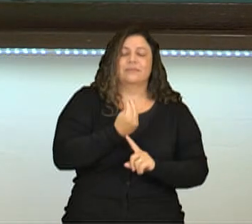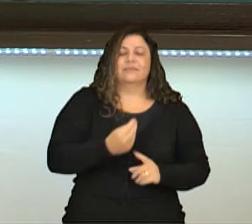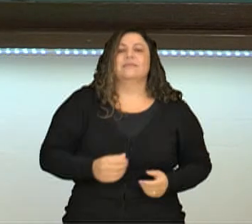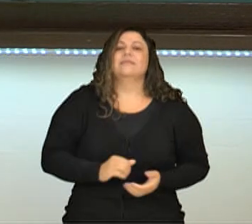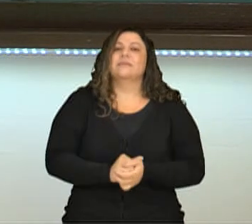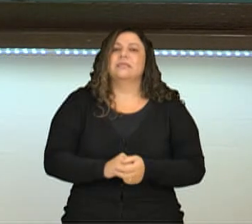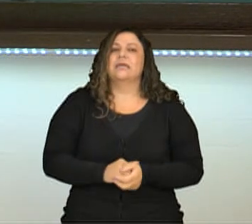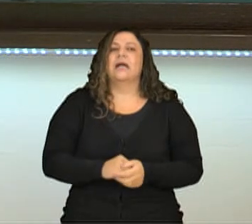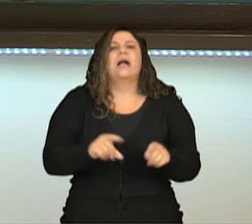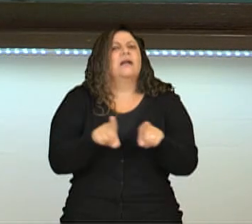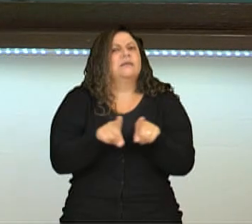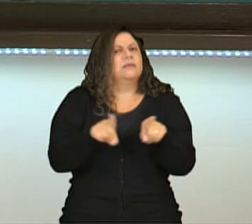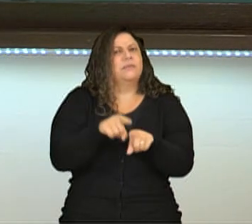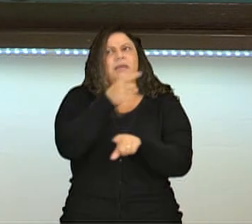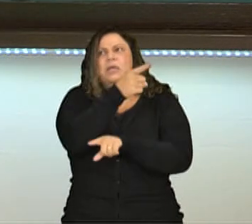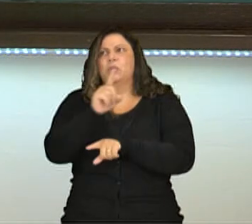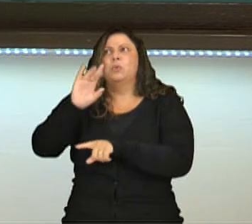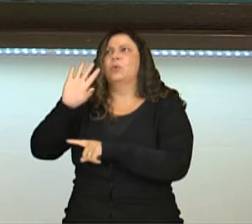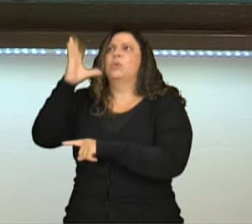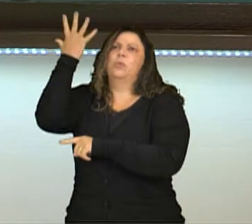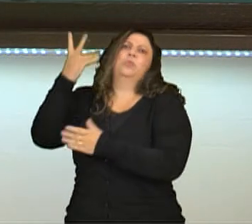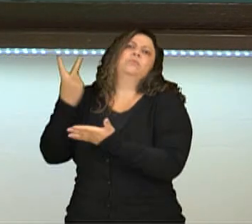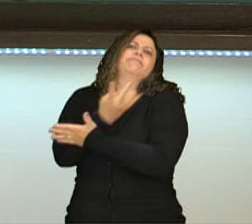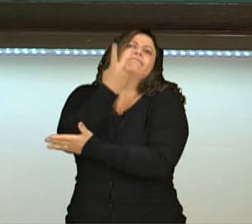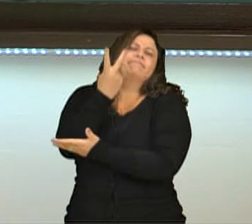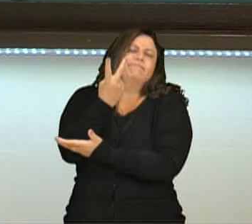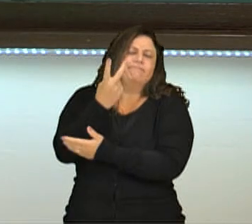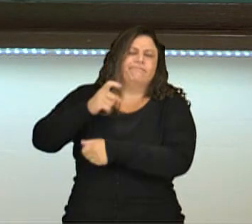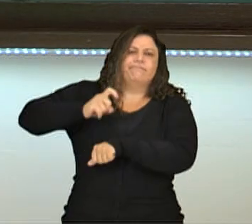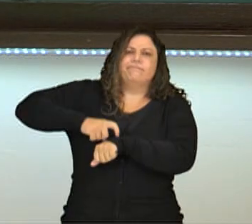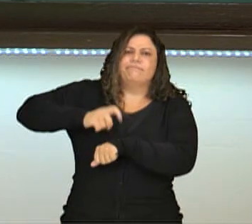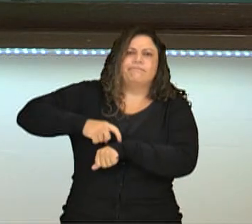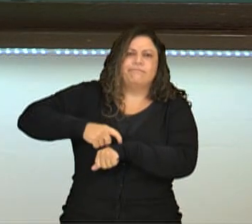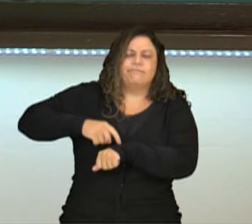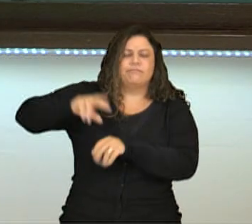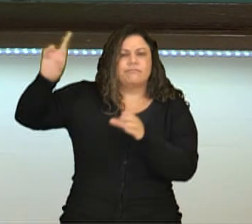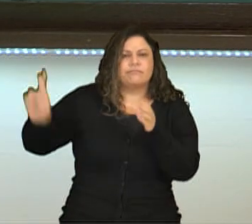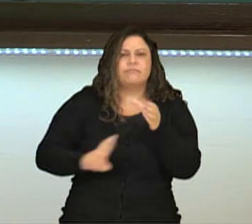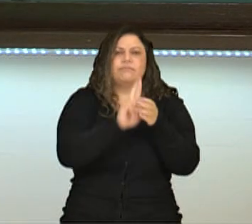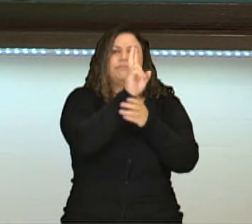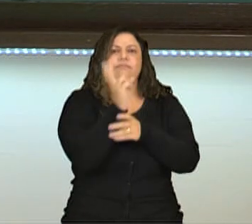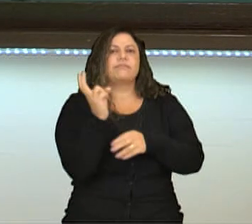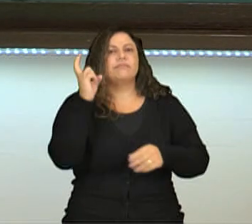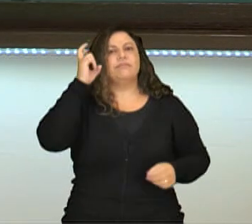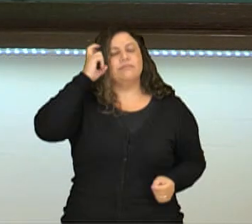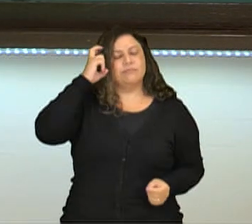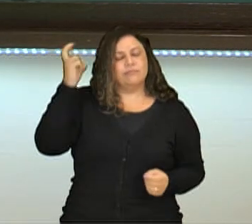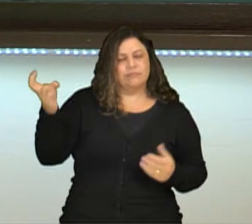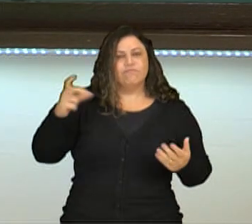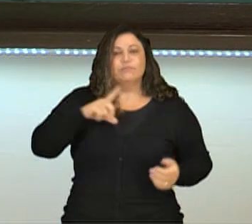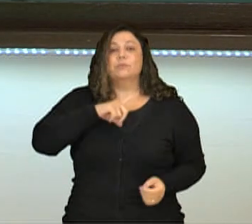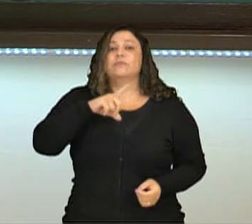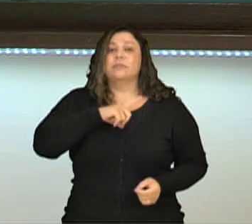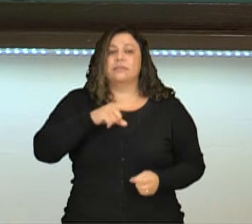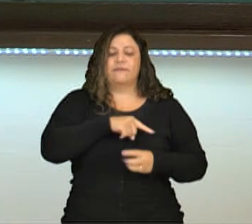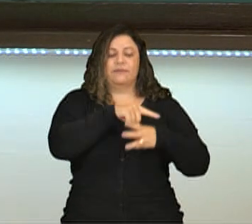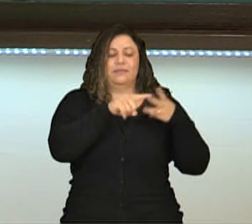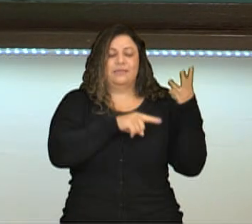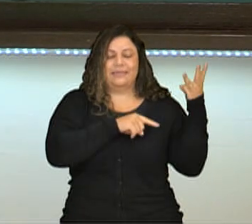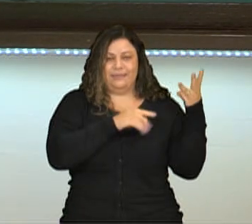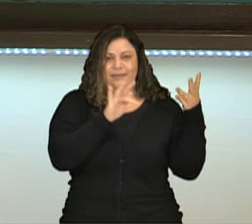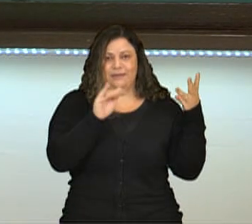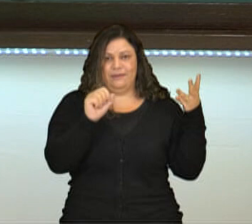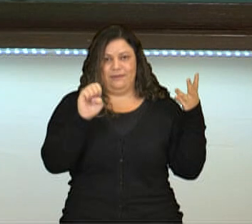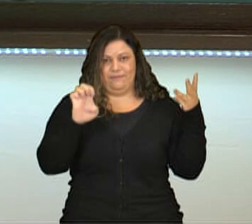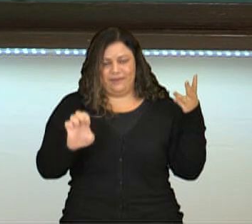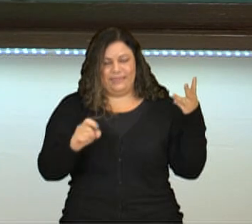também que isso não aconteceu de uma hora para outra, né? Que o Renascimento cultural, ele teve 3 fases,